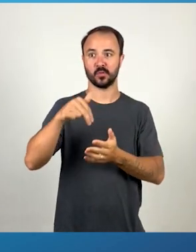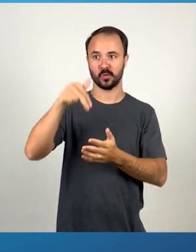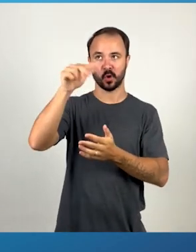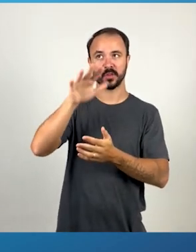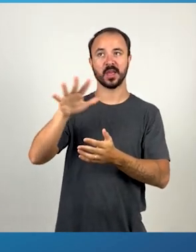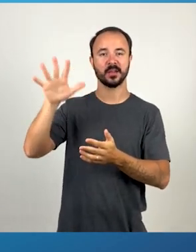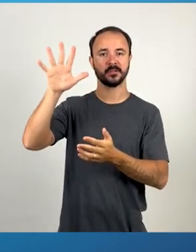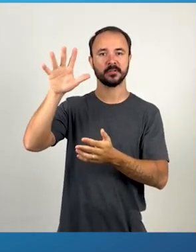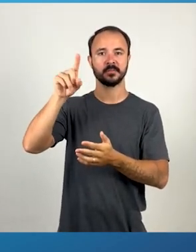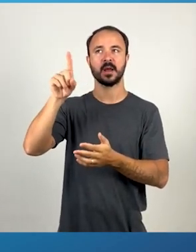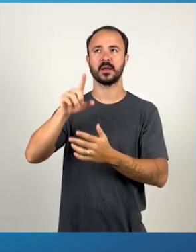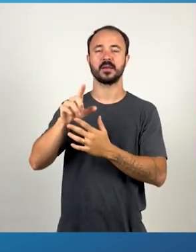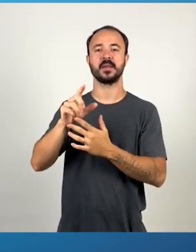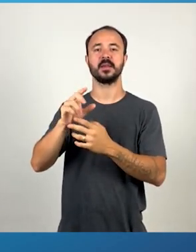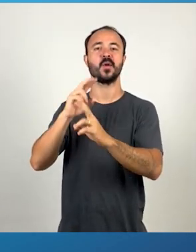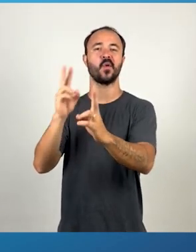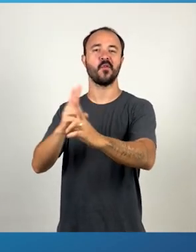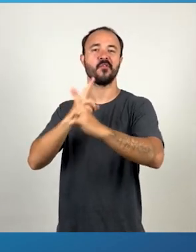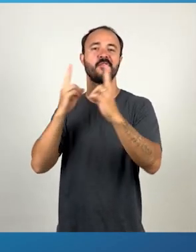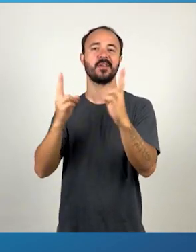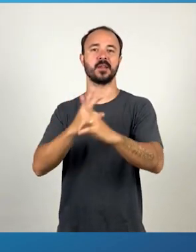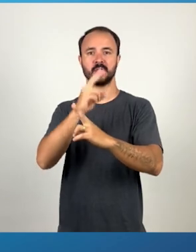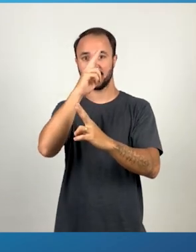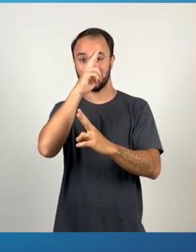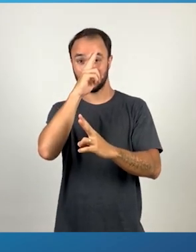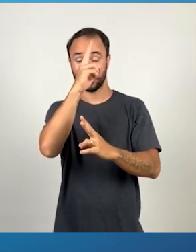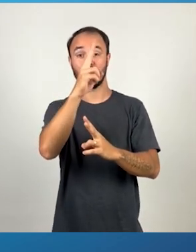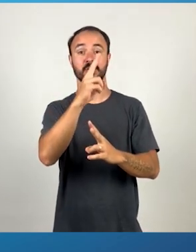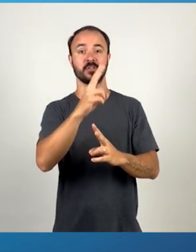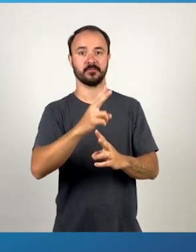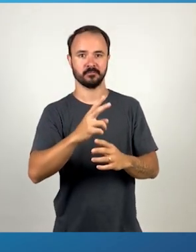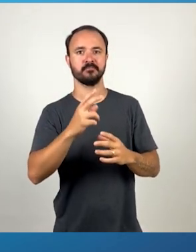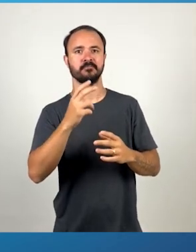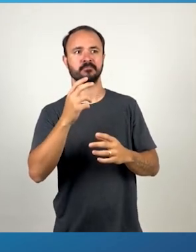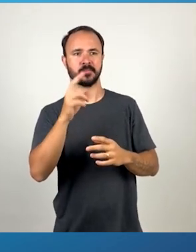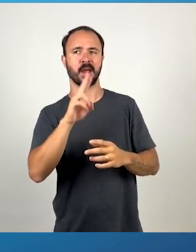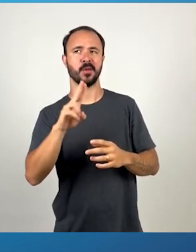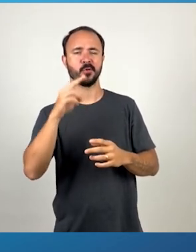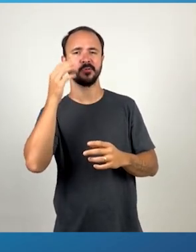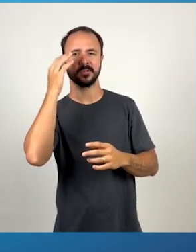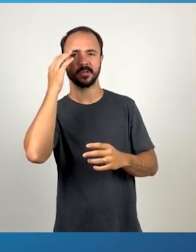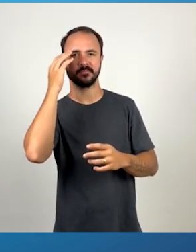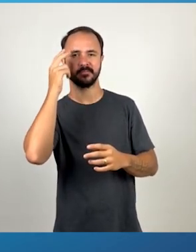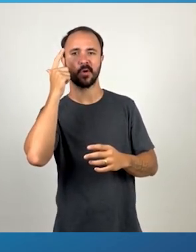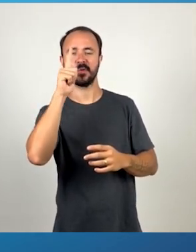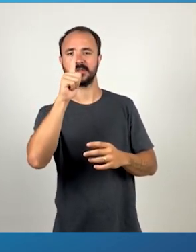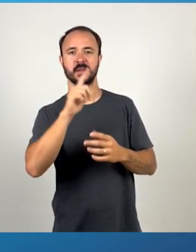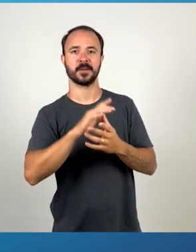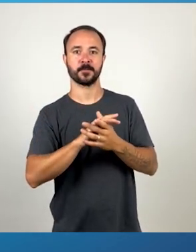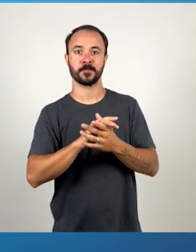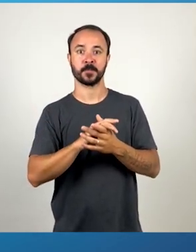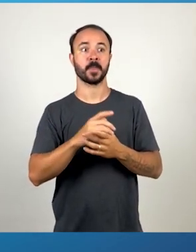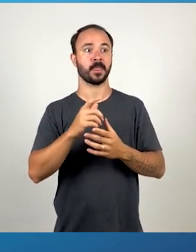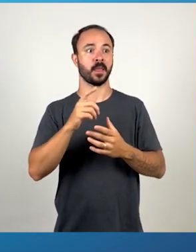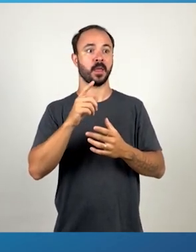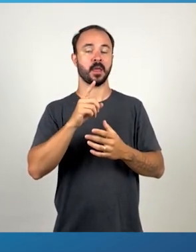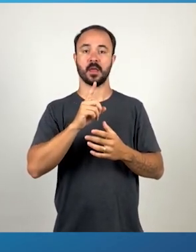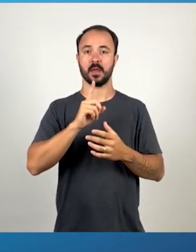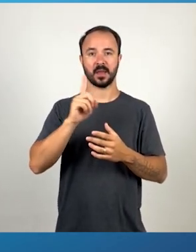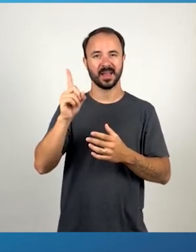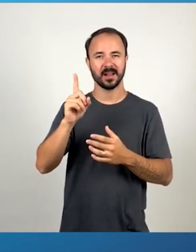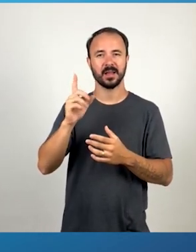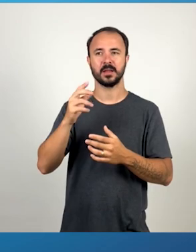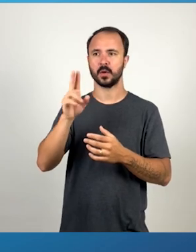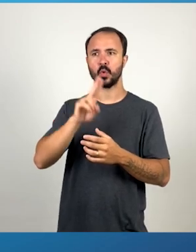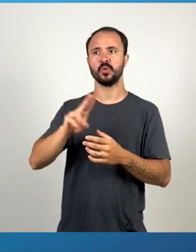Então a exploração desse tipo de energia não é recente, pois ela foi usada no período das grandes navegações, né? Aí as